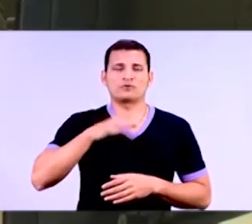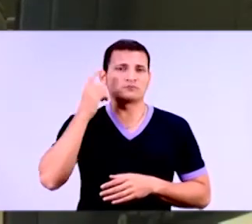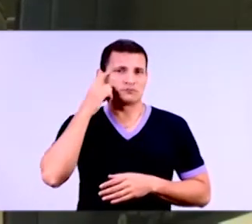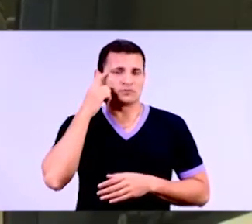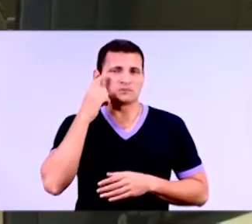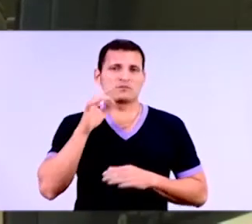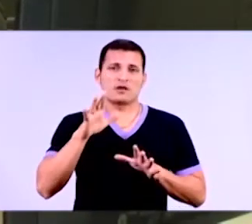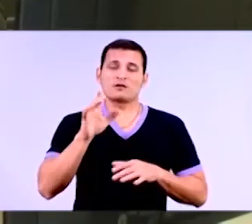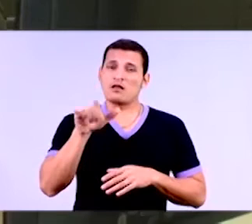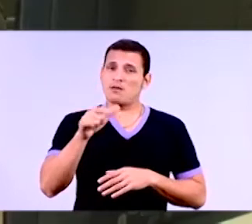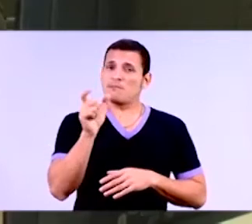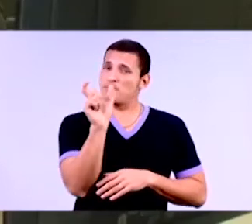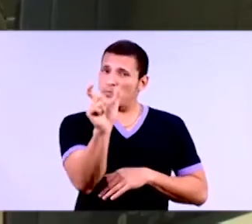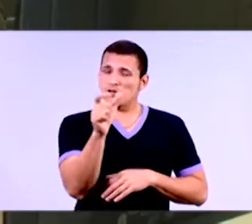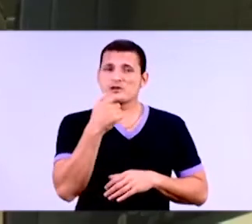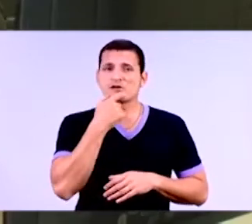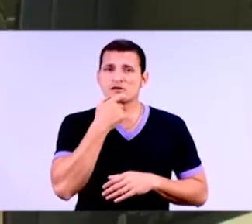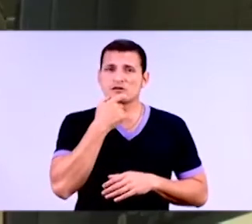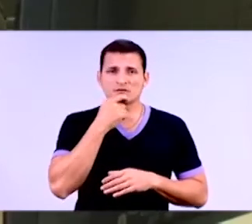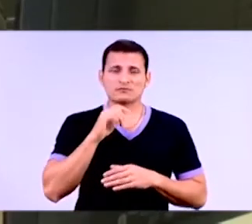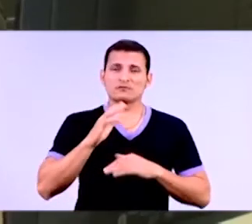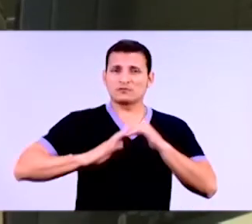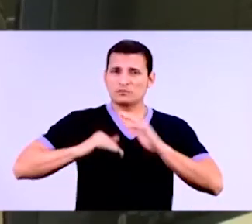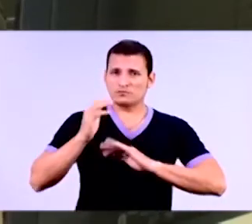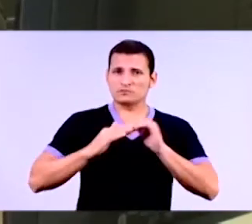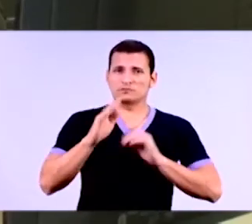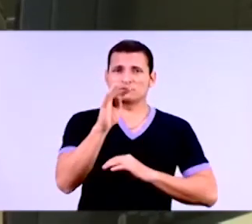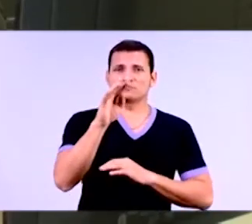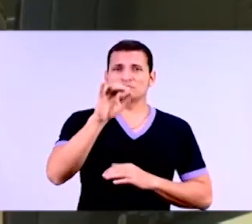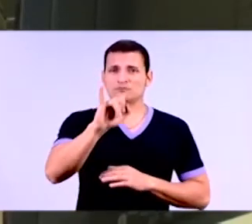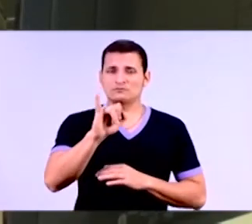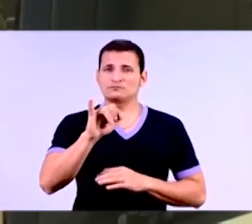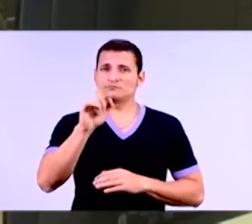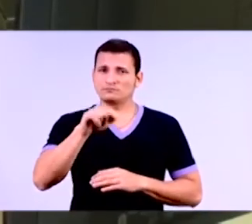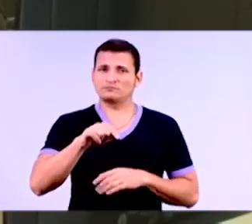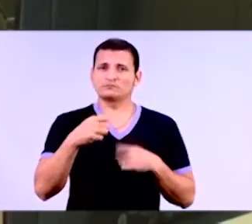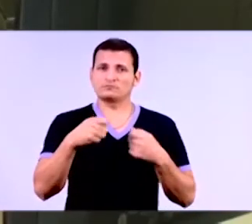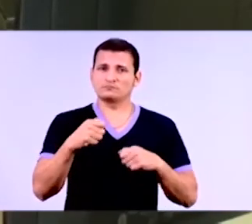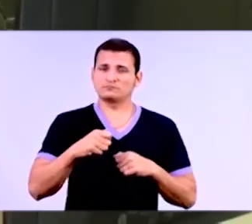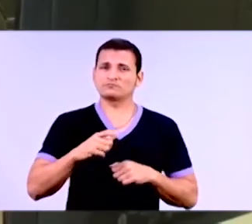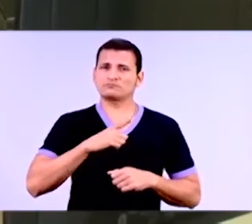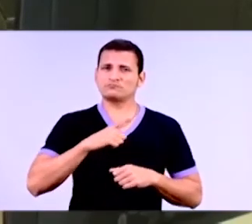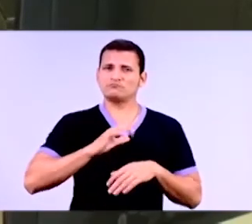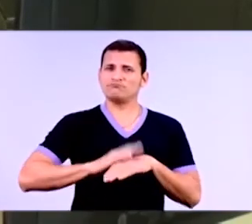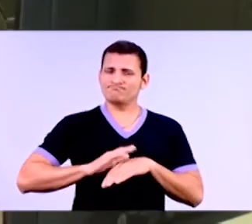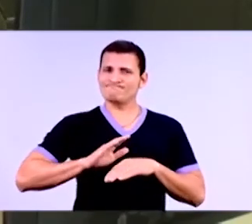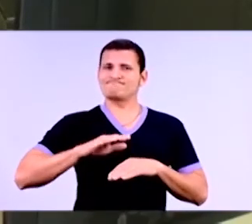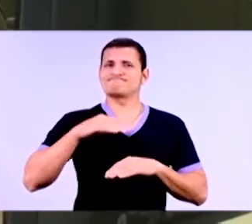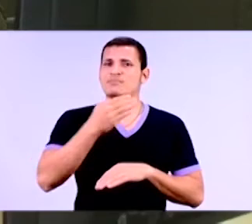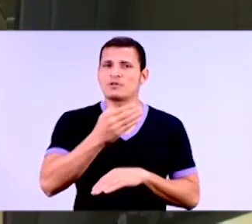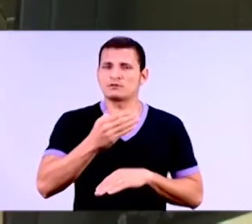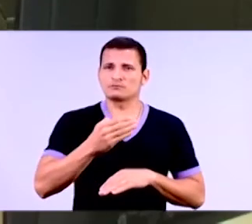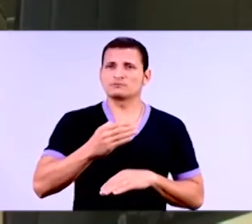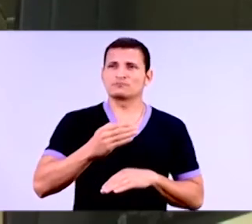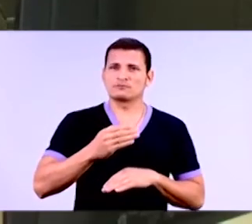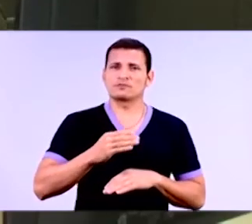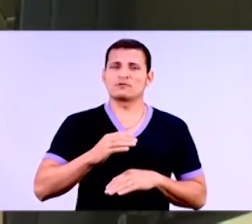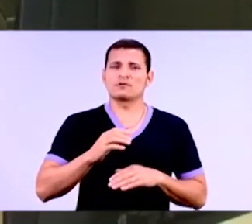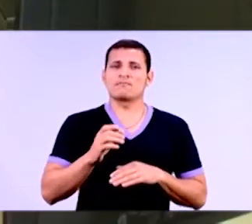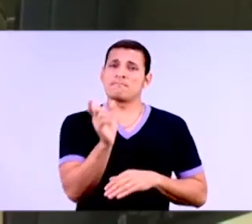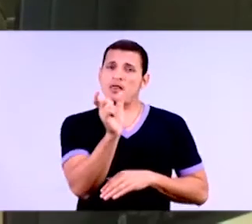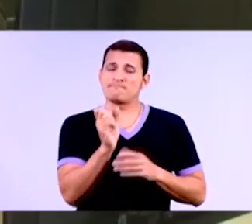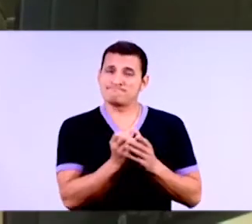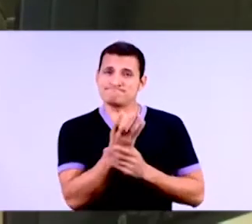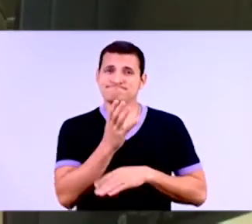são palavras em inglês. E na profissão de TI, isso se intensifica mais, as palavras aparecem mais, e é importante